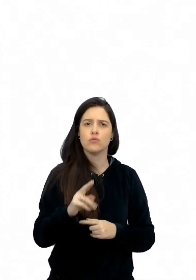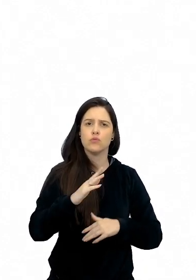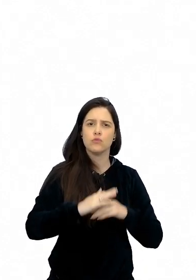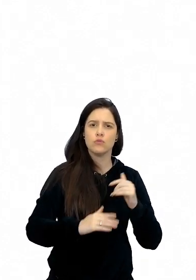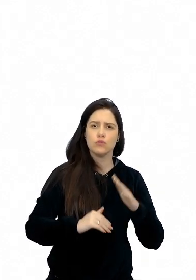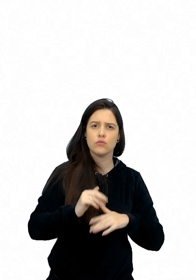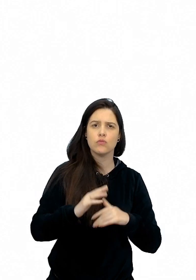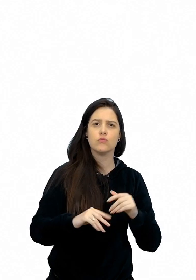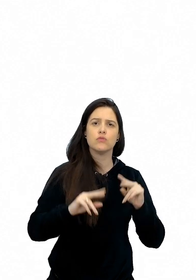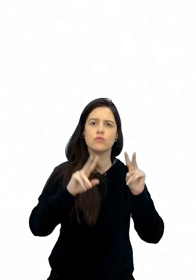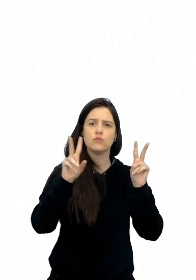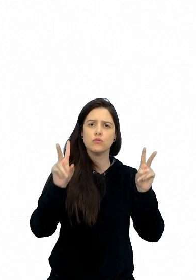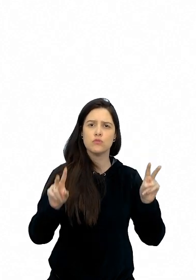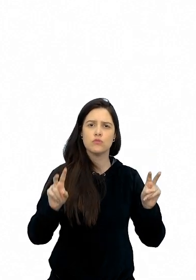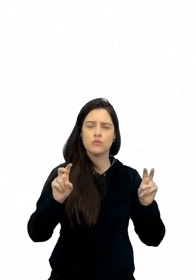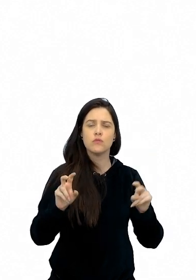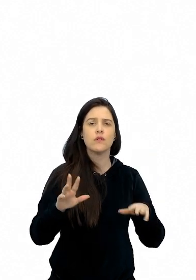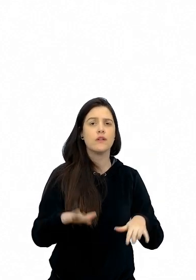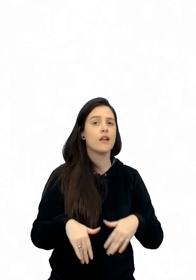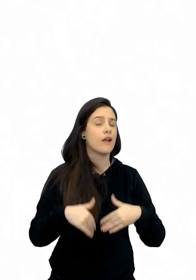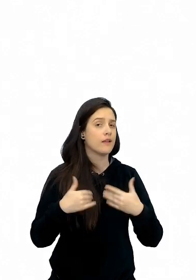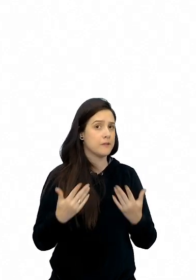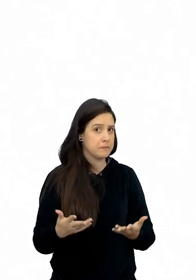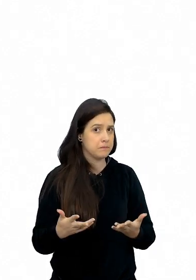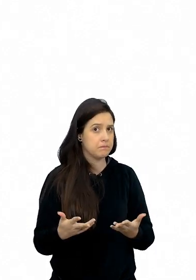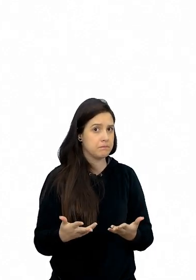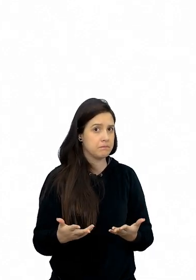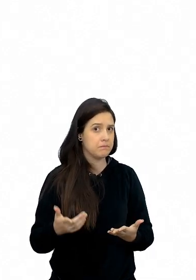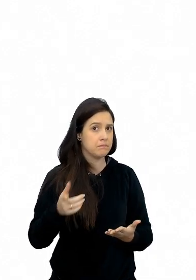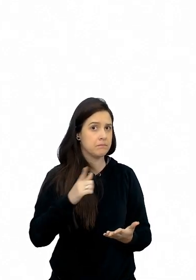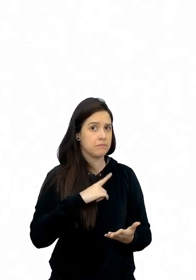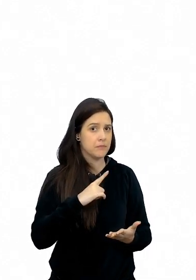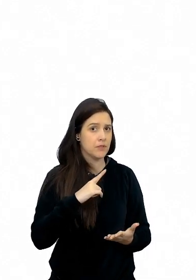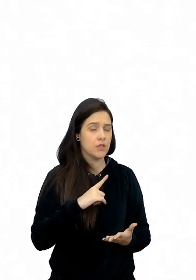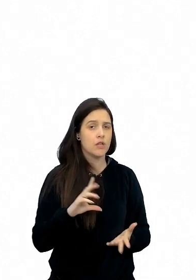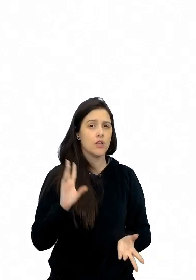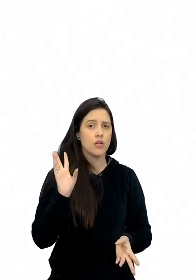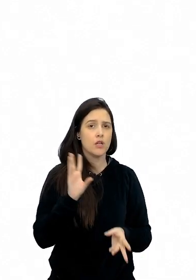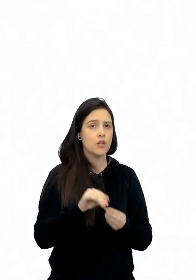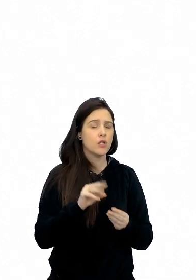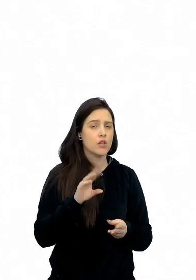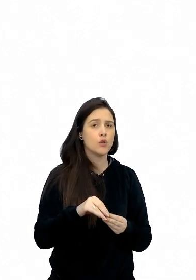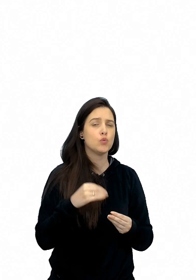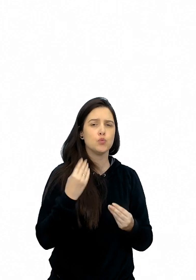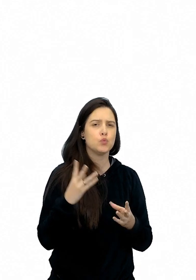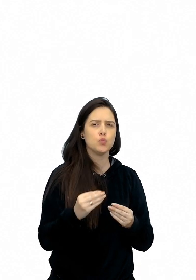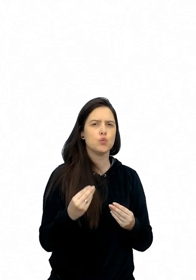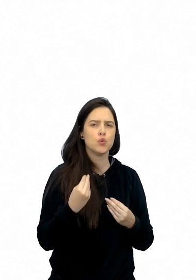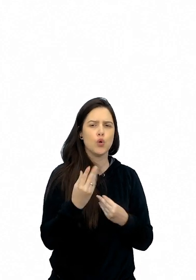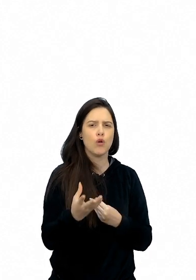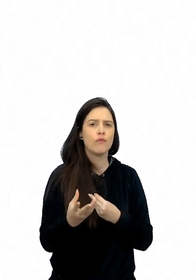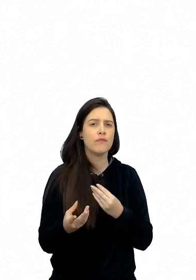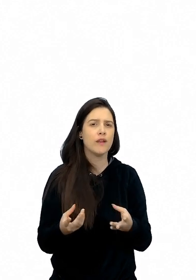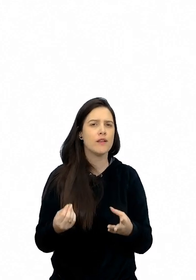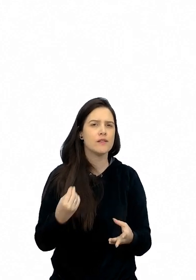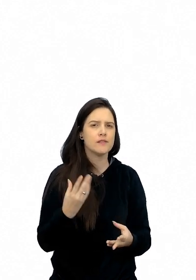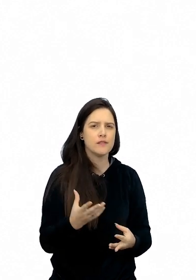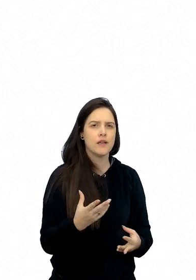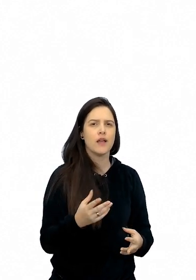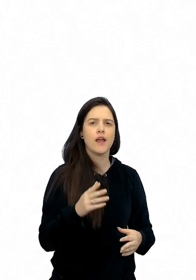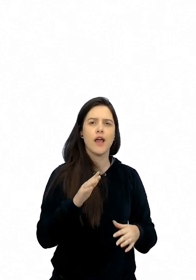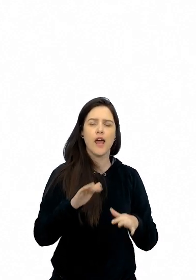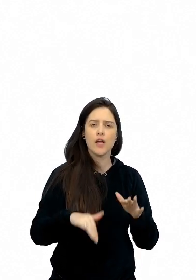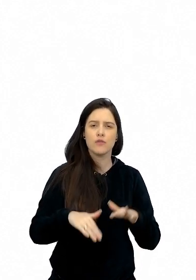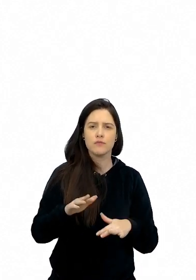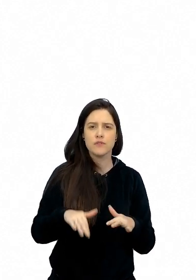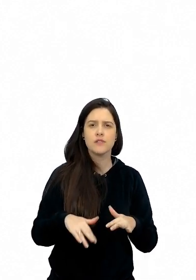sua direita, né, e aí penso eu, né, que tudo que oferecemos ali nas aulas, todos esses